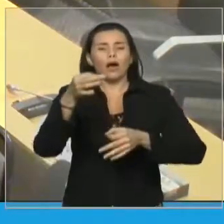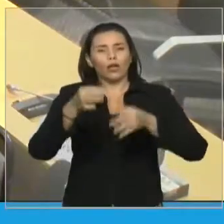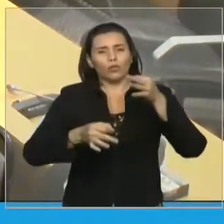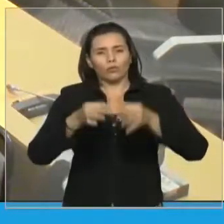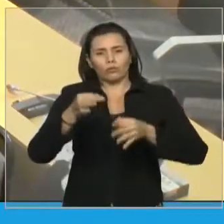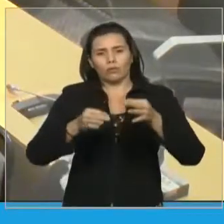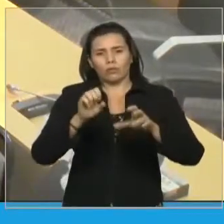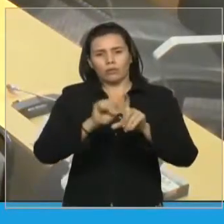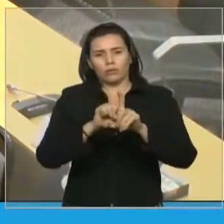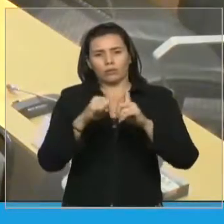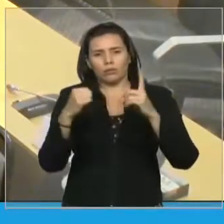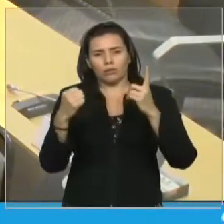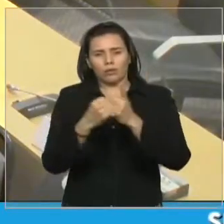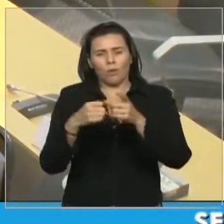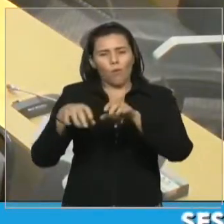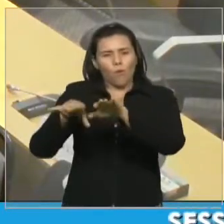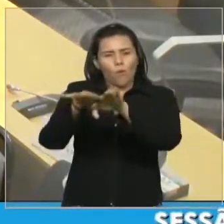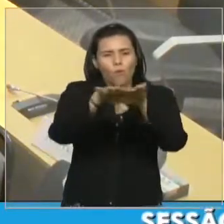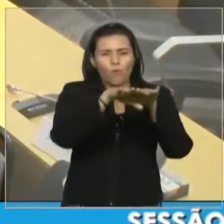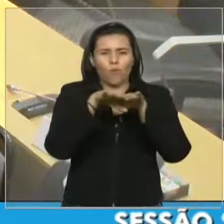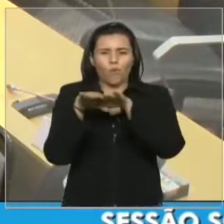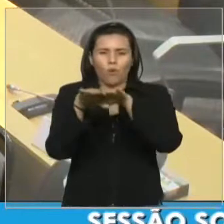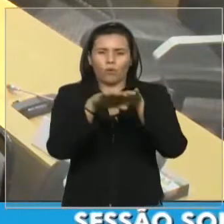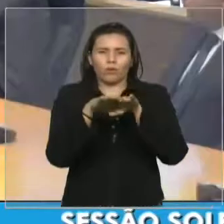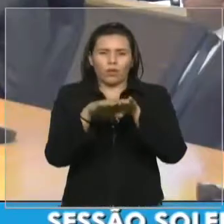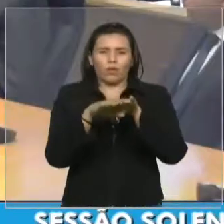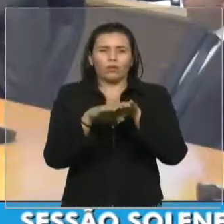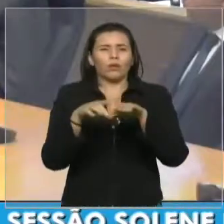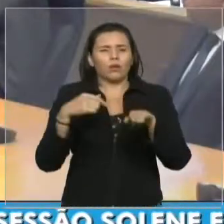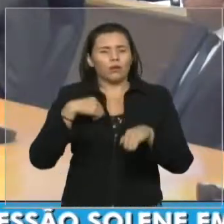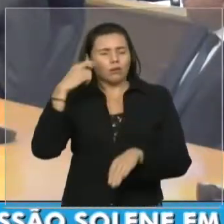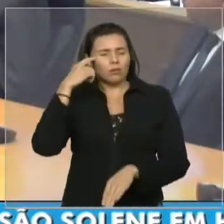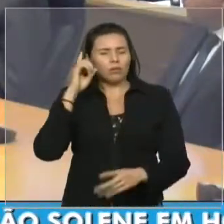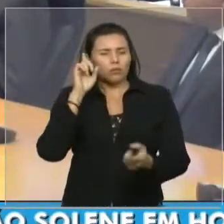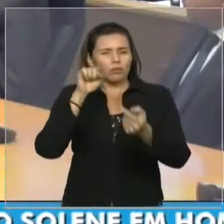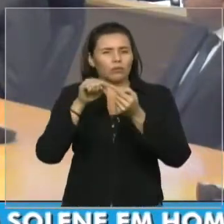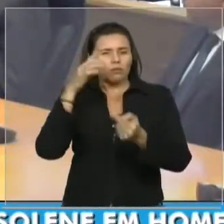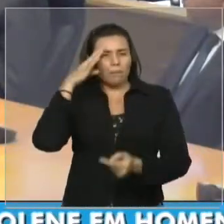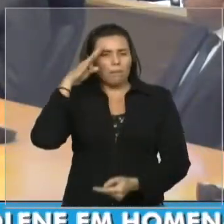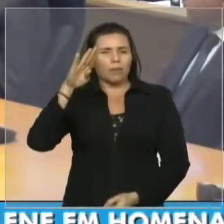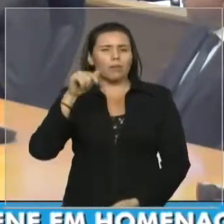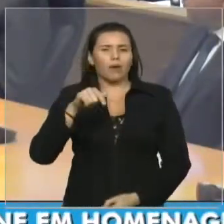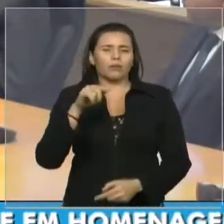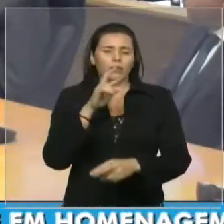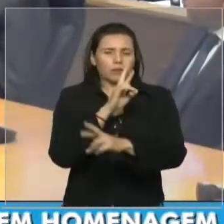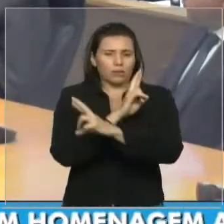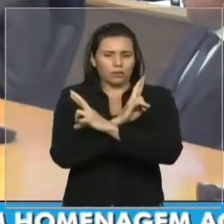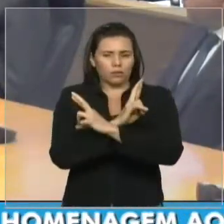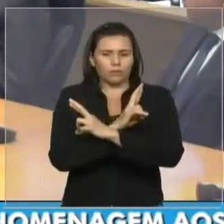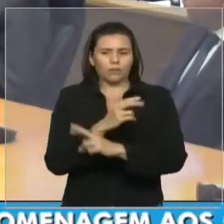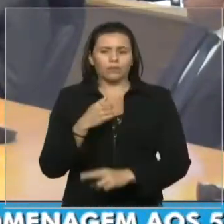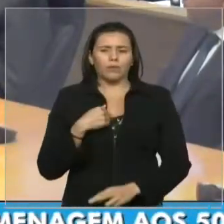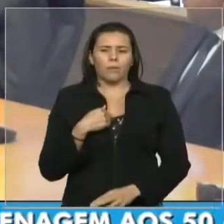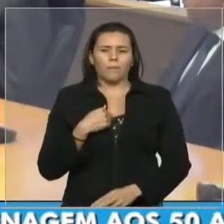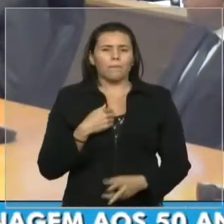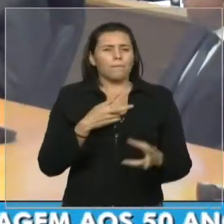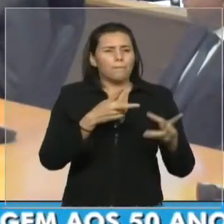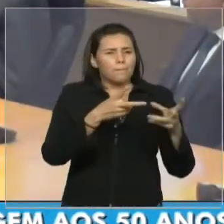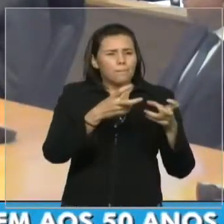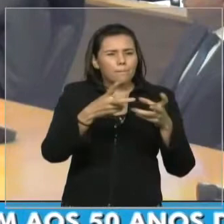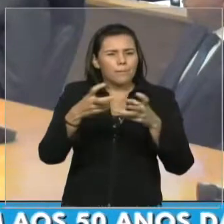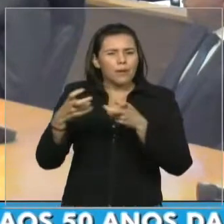principal da instituição da Receita. E, no dia a dia, nós percebemos algumas pessoas